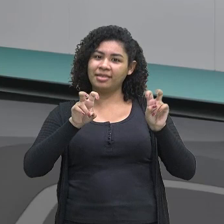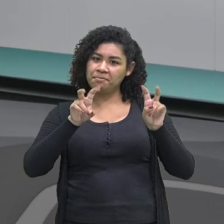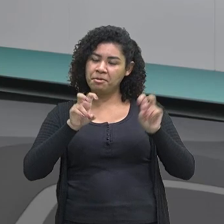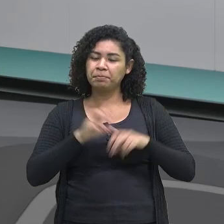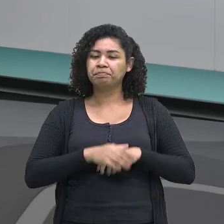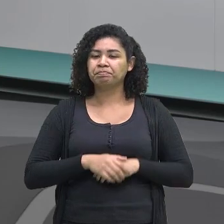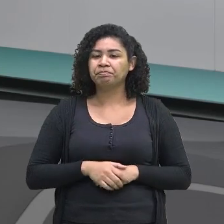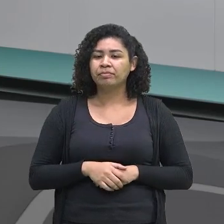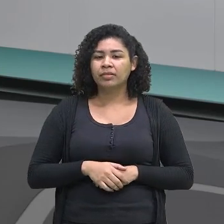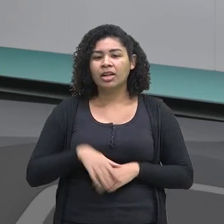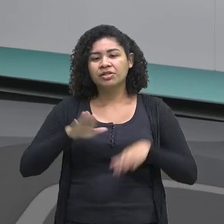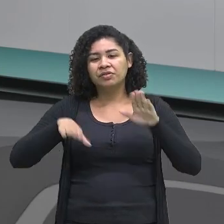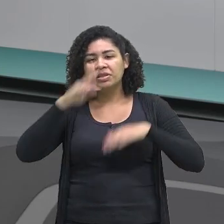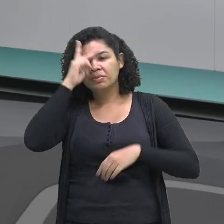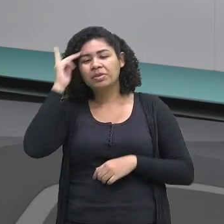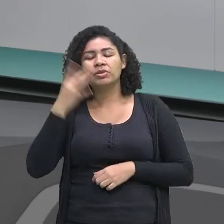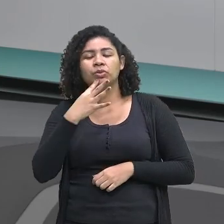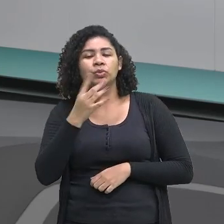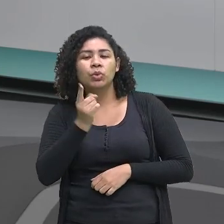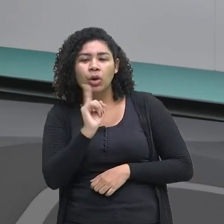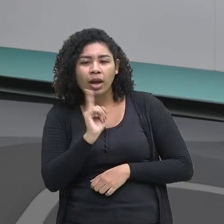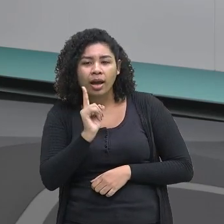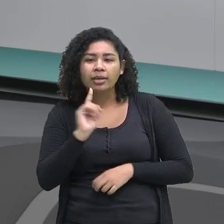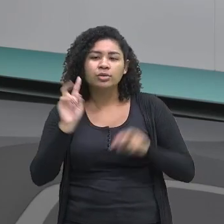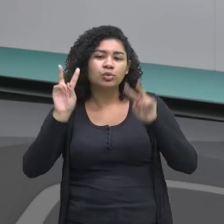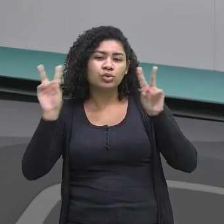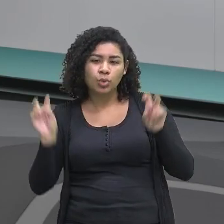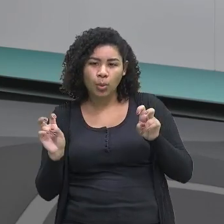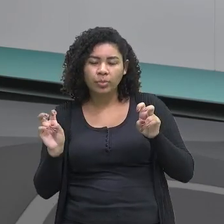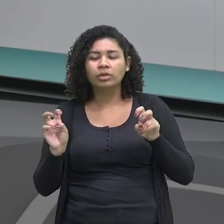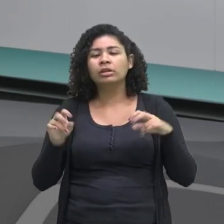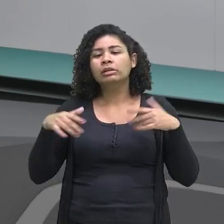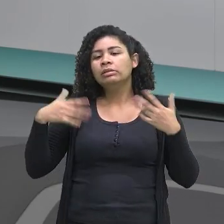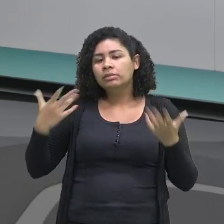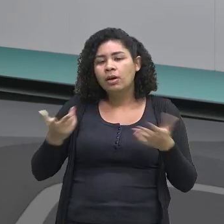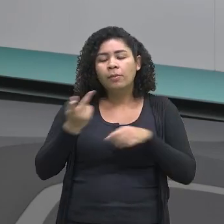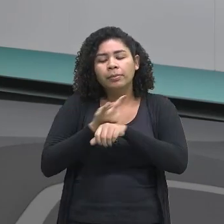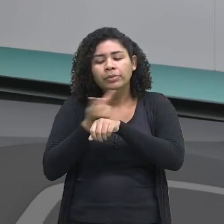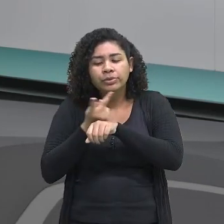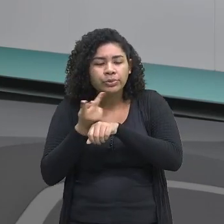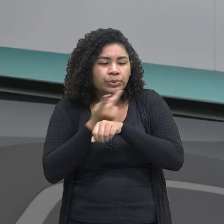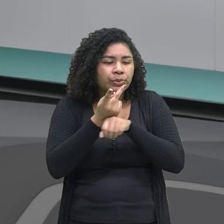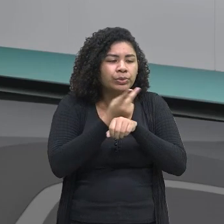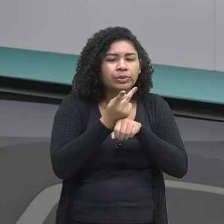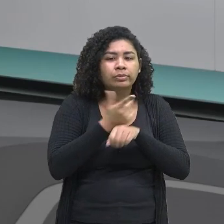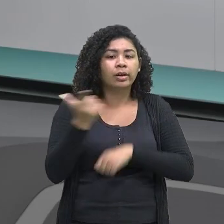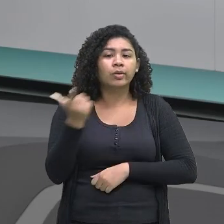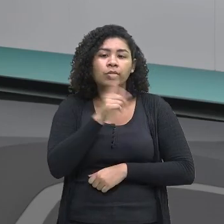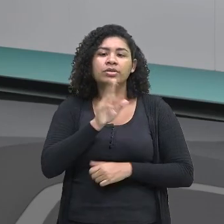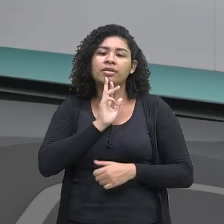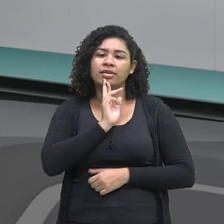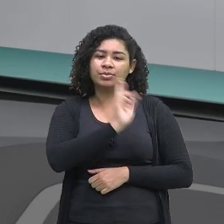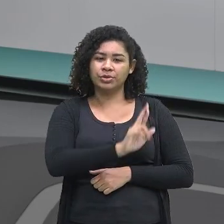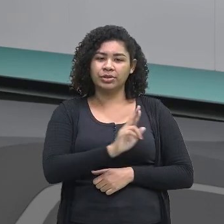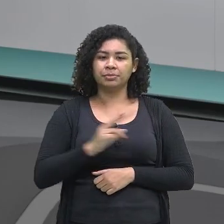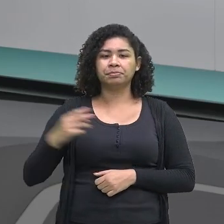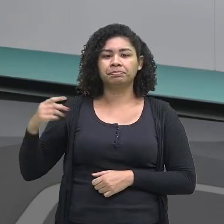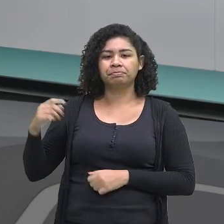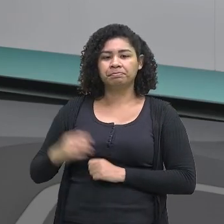as pessoas não conhecem, procure mais, né, sobre isso, para você responder as questões. Number four.